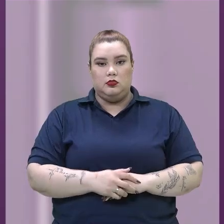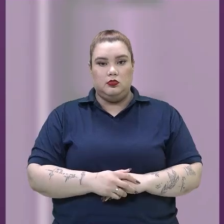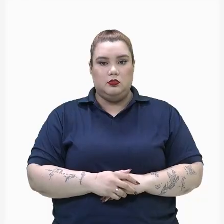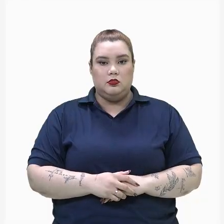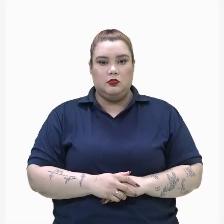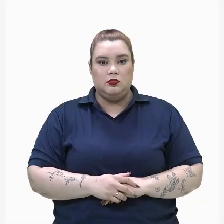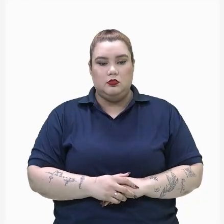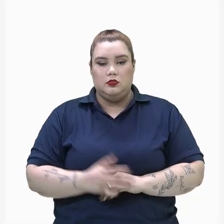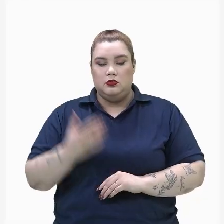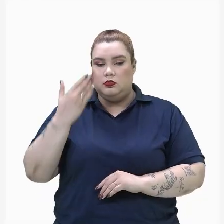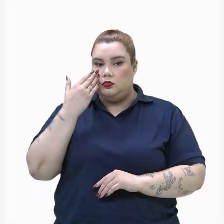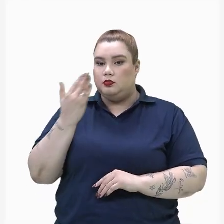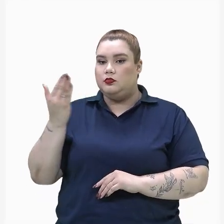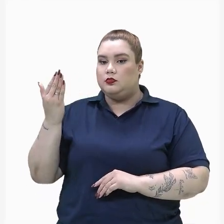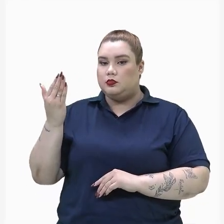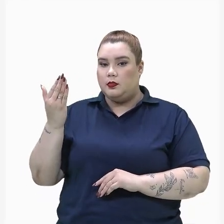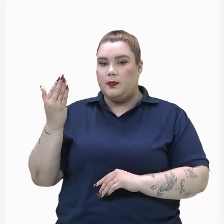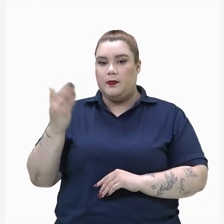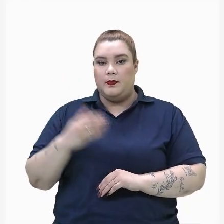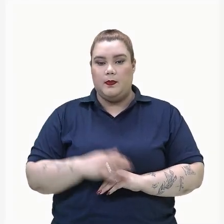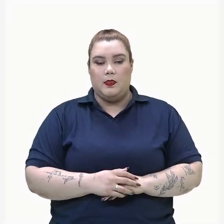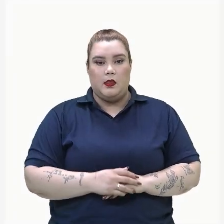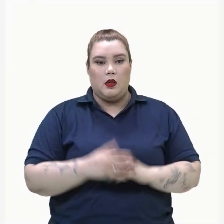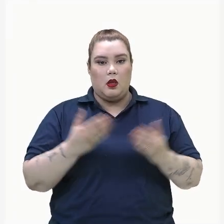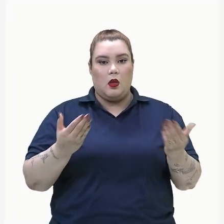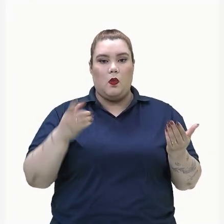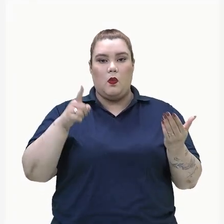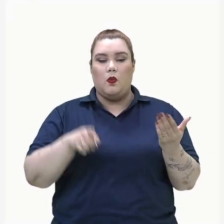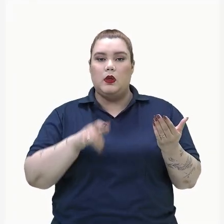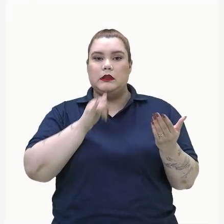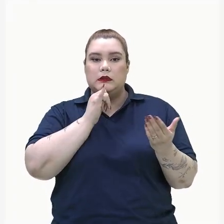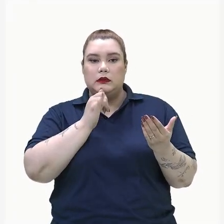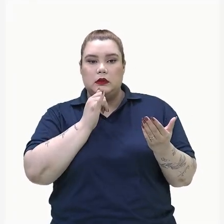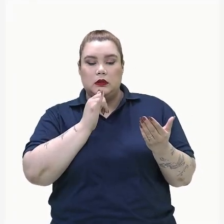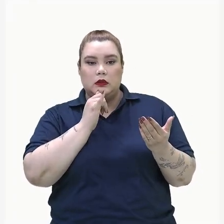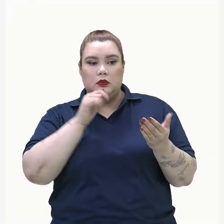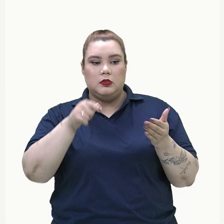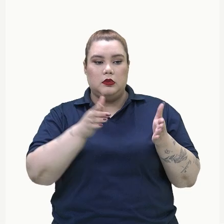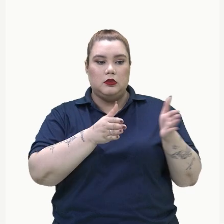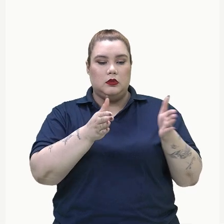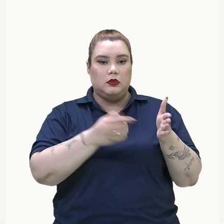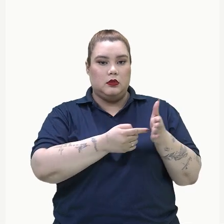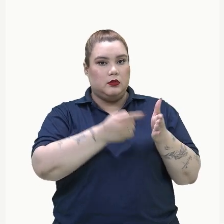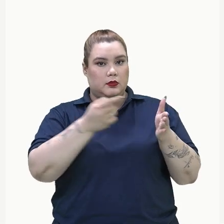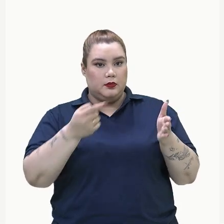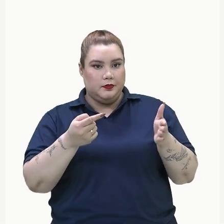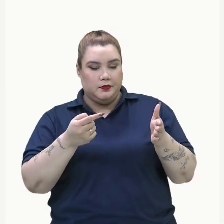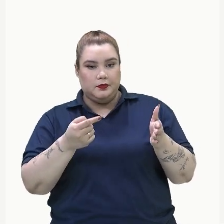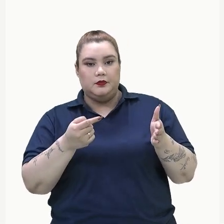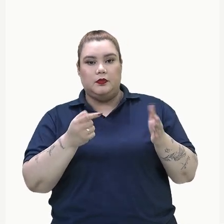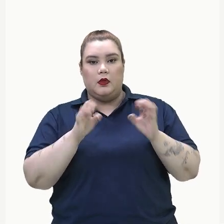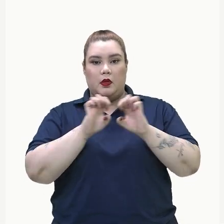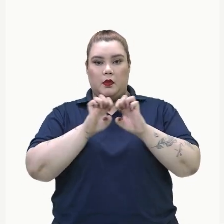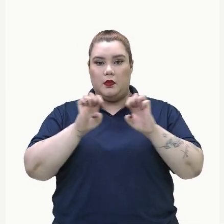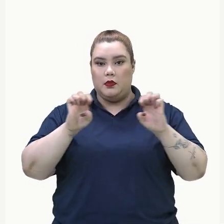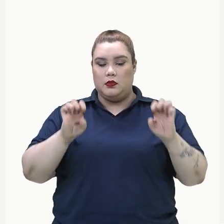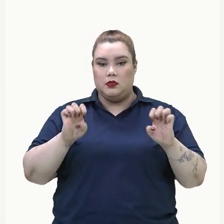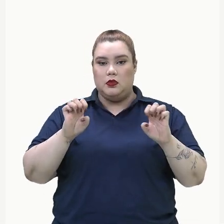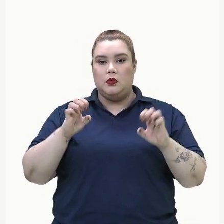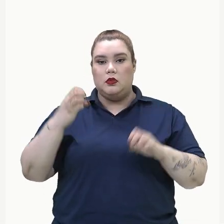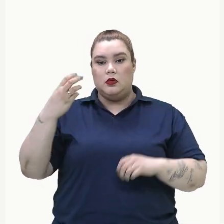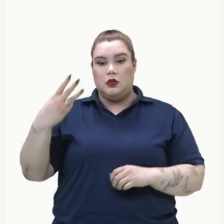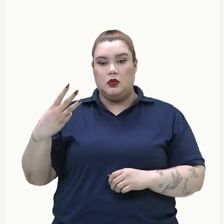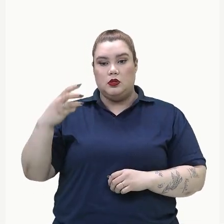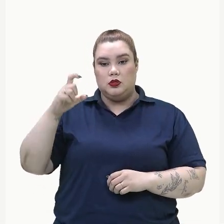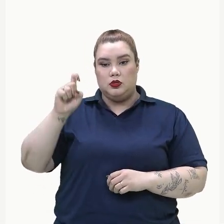também. Então, olha só, esse foi um exemplo que nós vimos aqui na nossa unidade, né? A equação aí